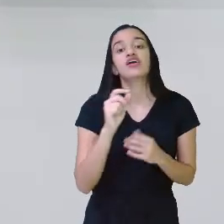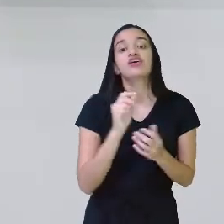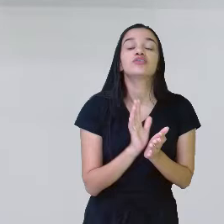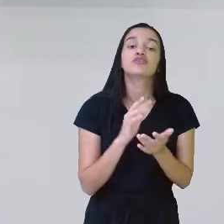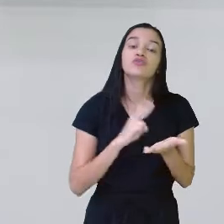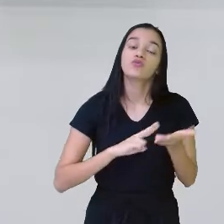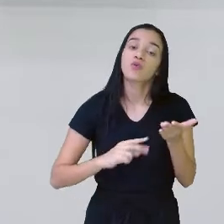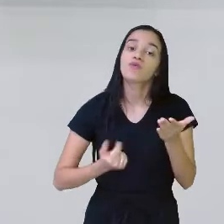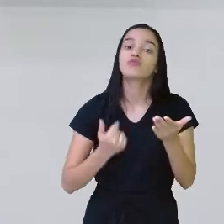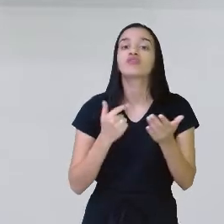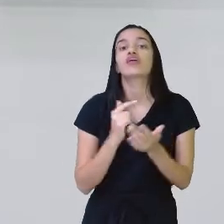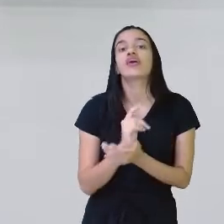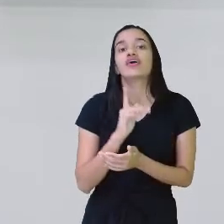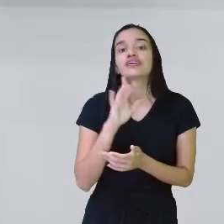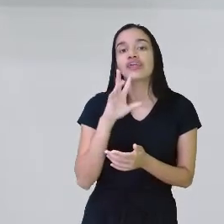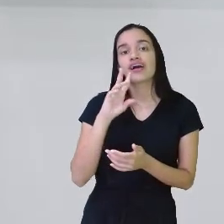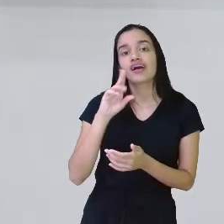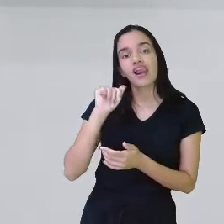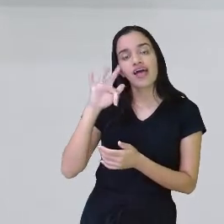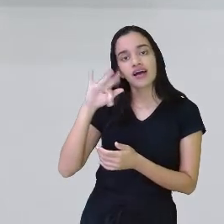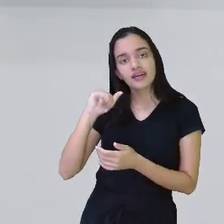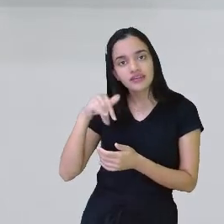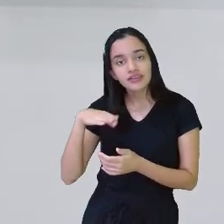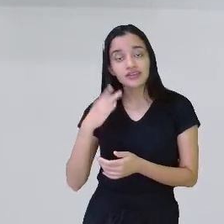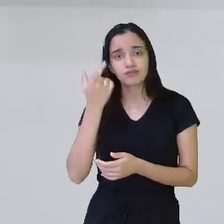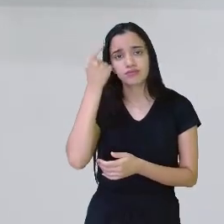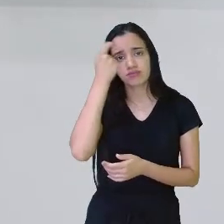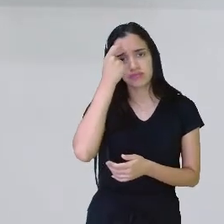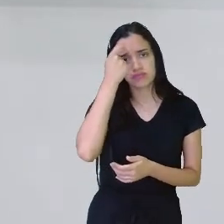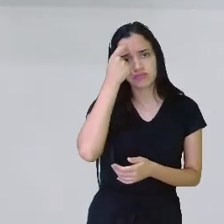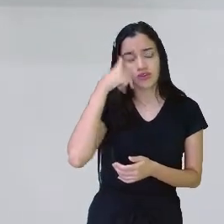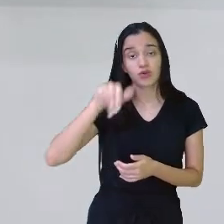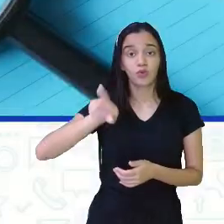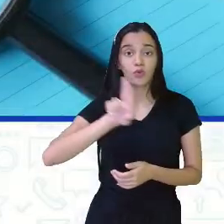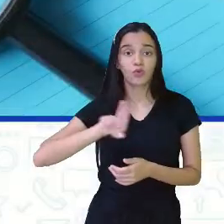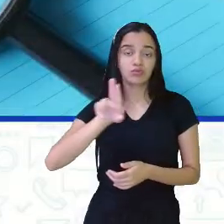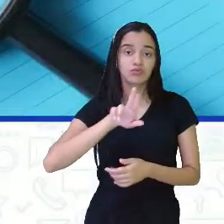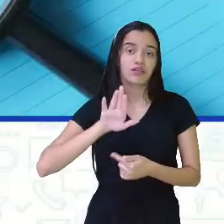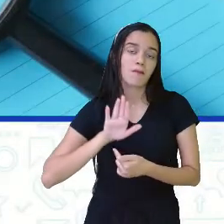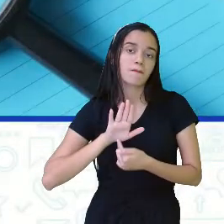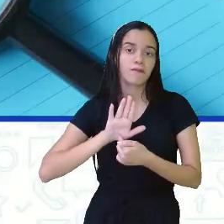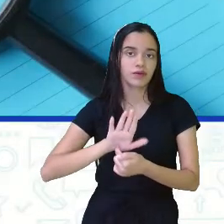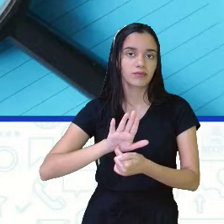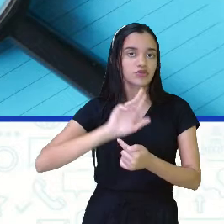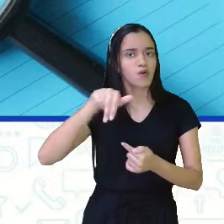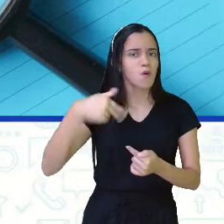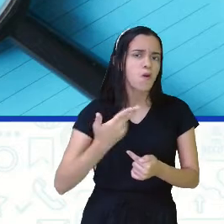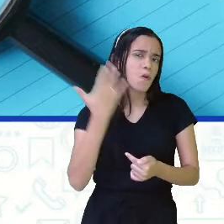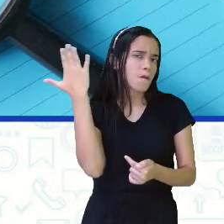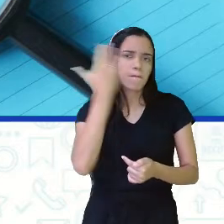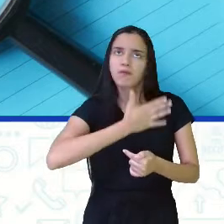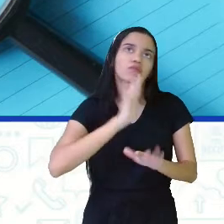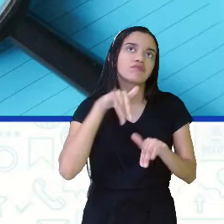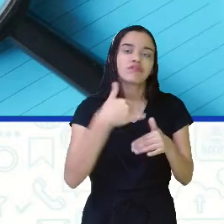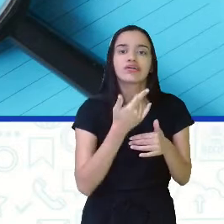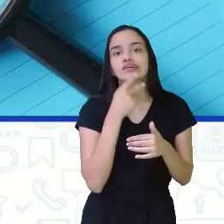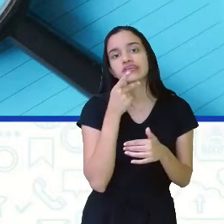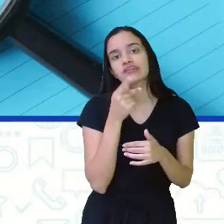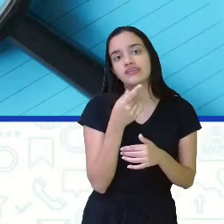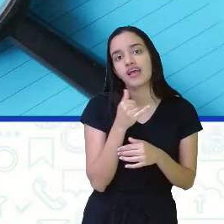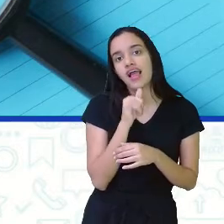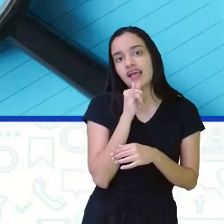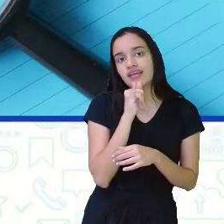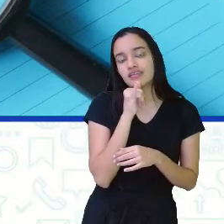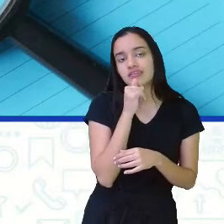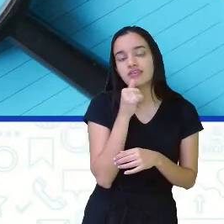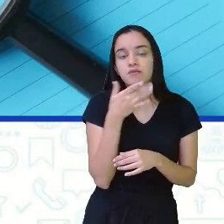latino argumentum e trata-se do raciocínio que se utiliza para demonstrar ou comprovar uma proposição, né?